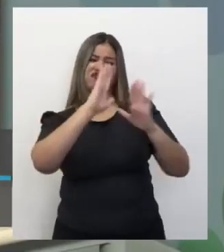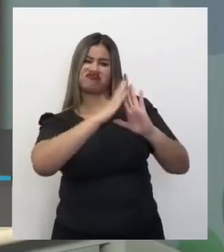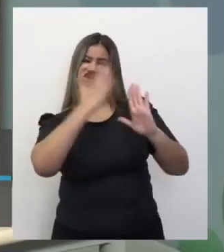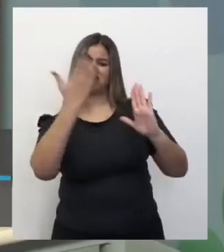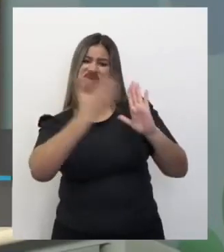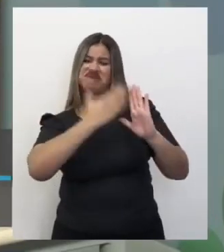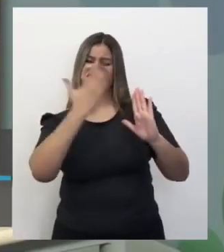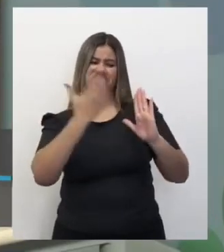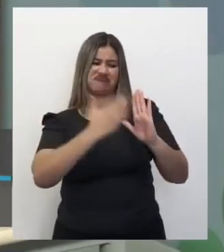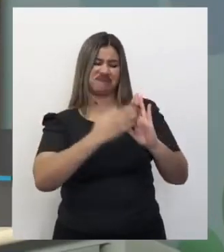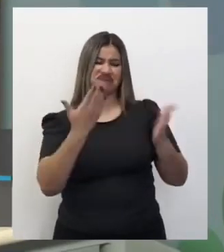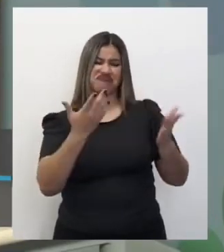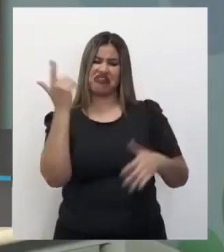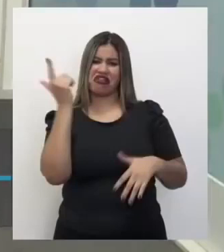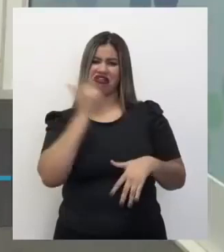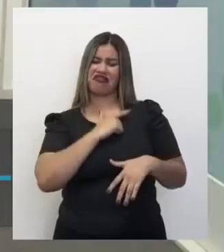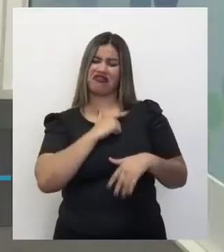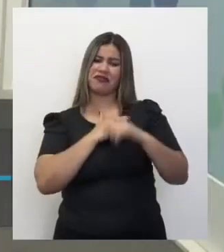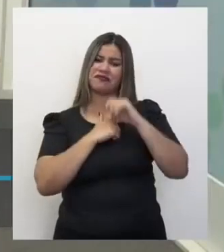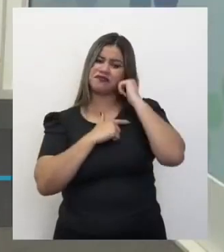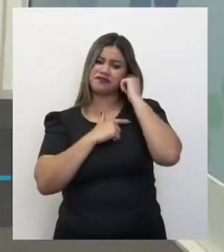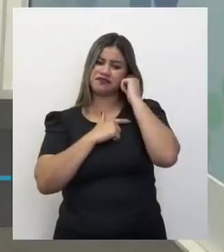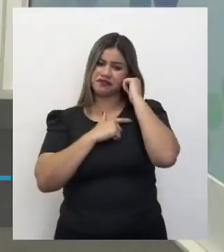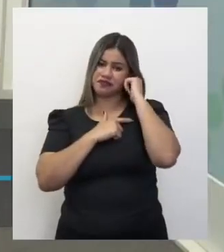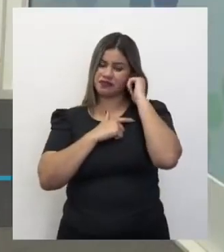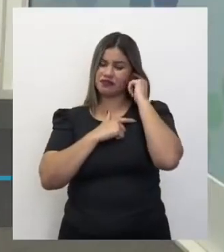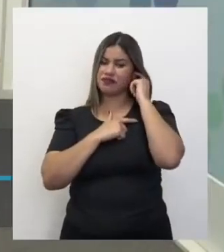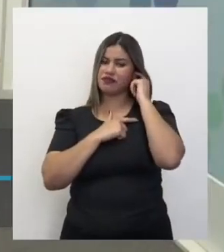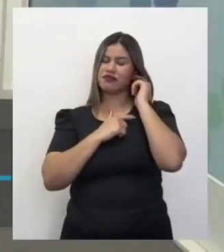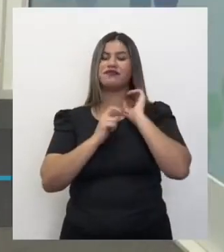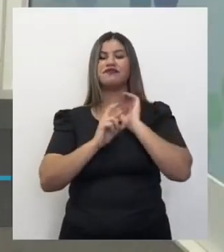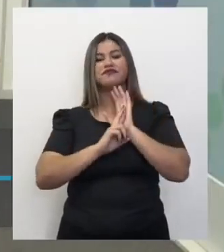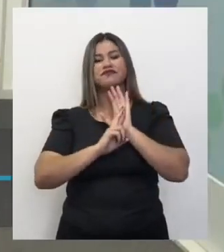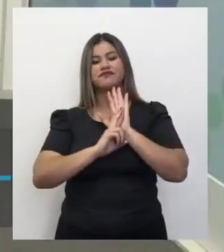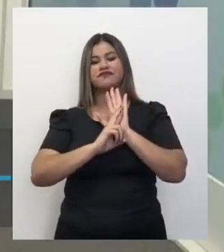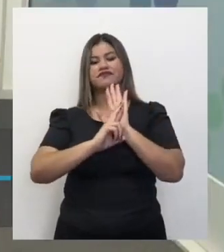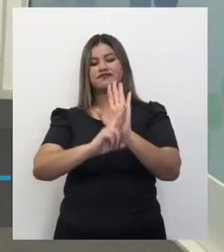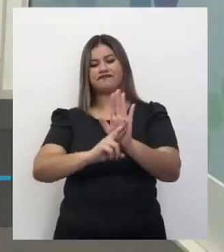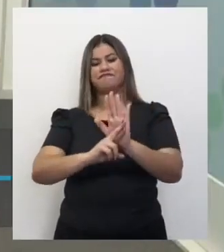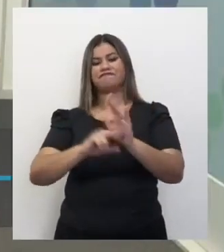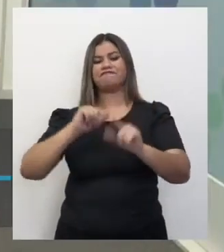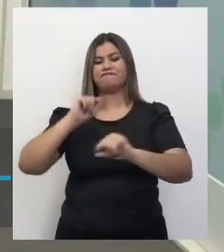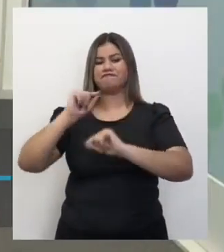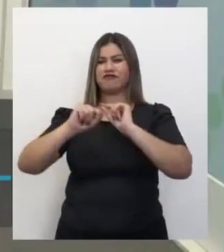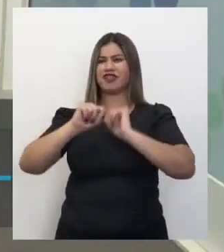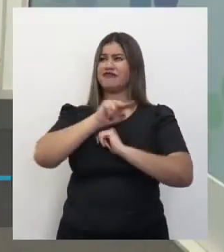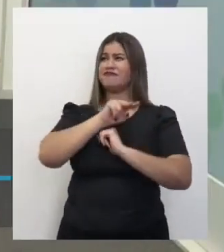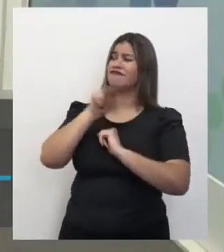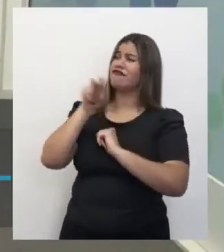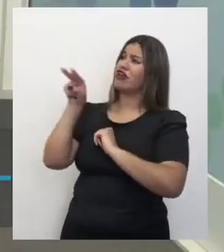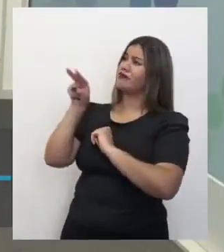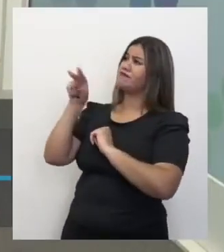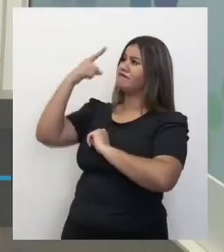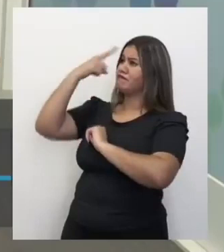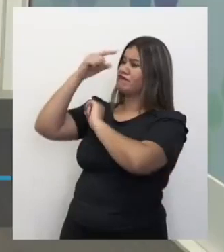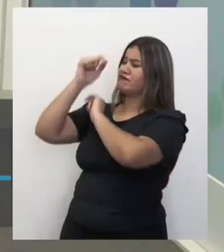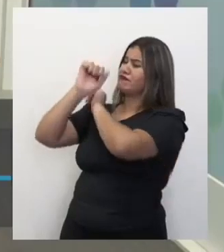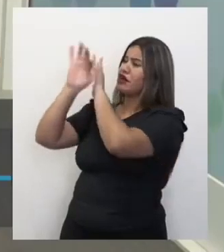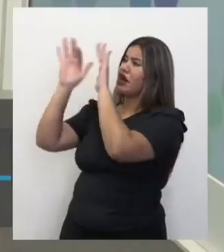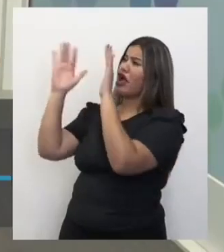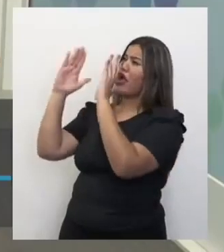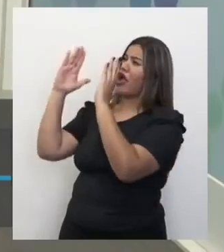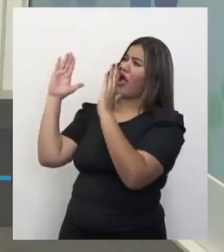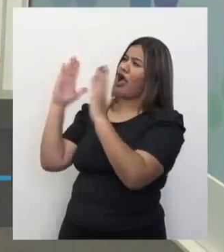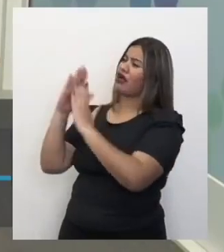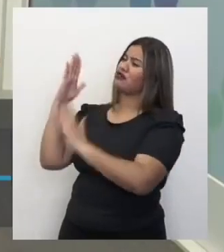lado. Entendi. É o sonho assim, em frente à casa deles, né? Na verdade, porque é só Entendi. E